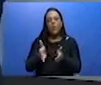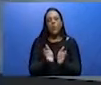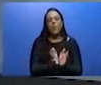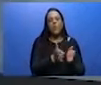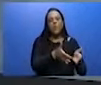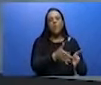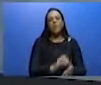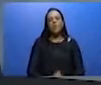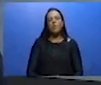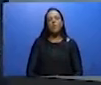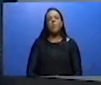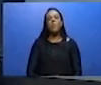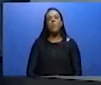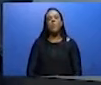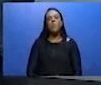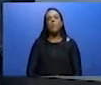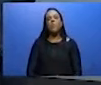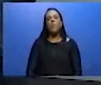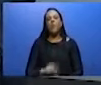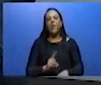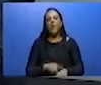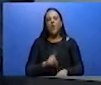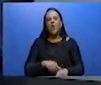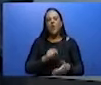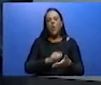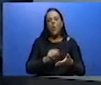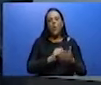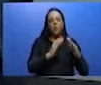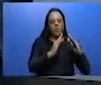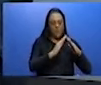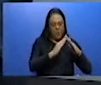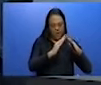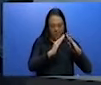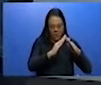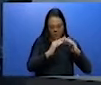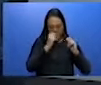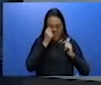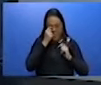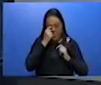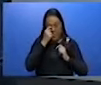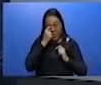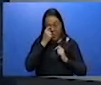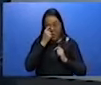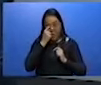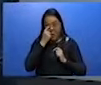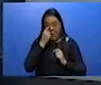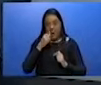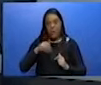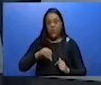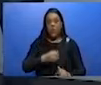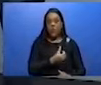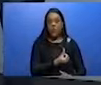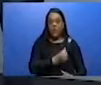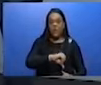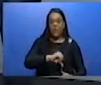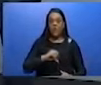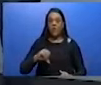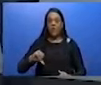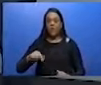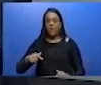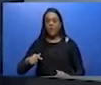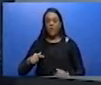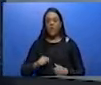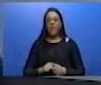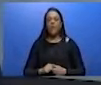lá. Hora da tarefa. A tarefinha, ó, página 96, 97, dos exercícios 1 e